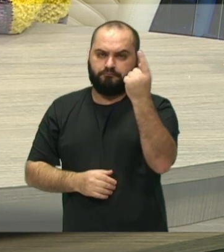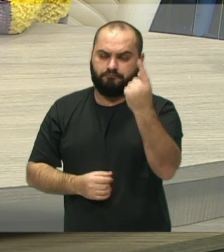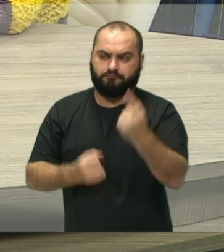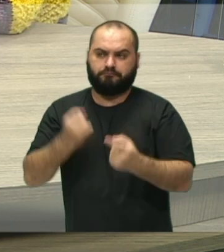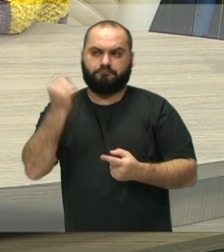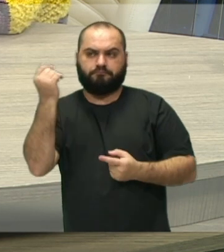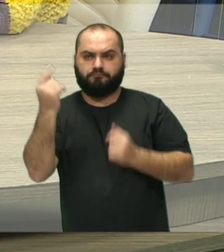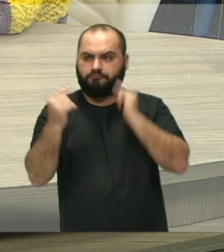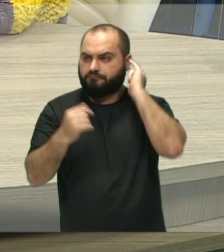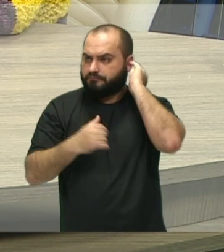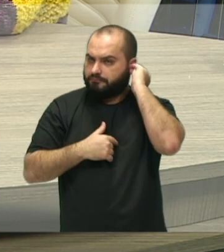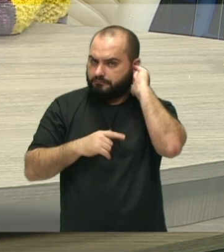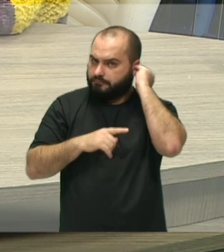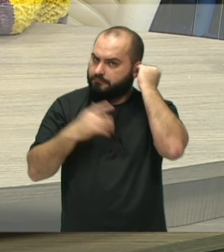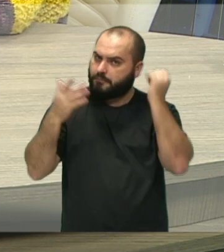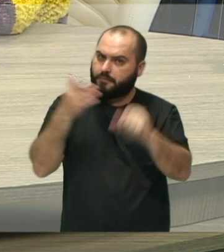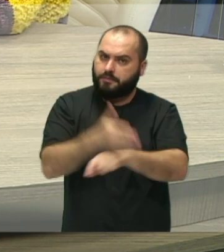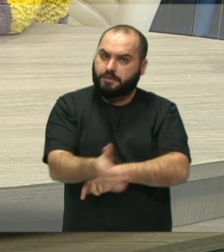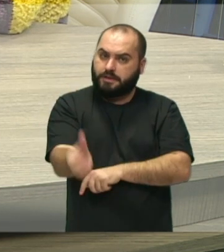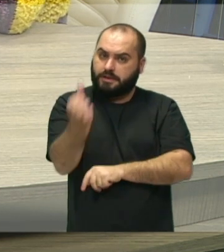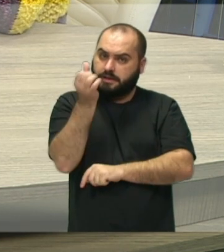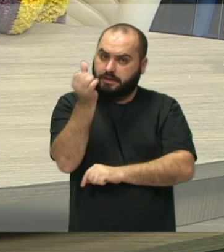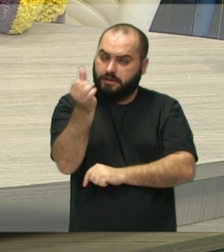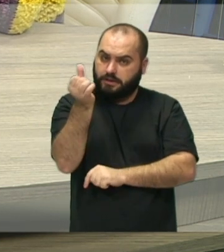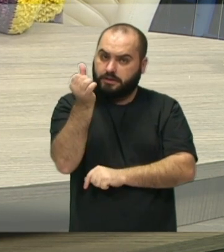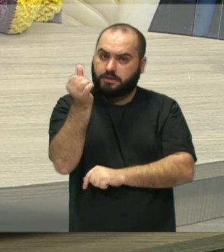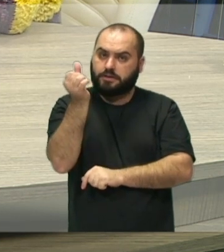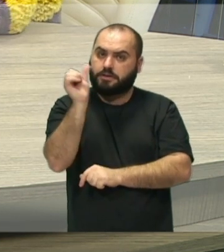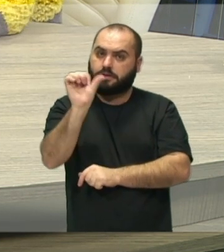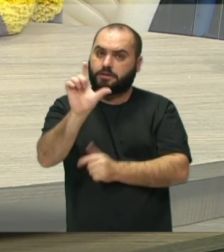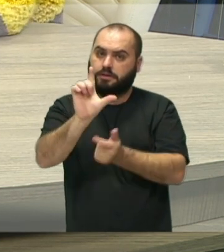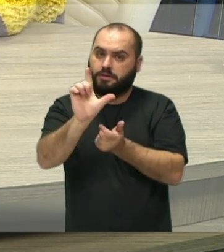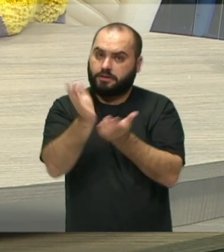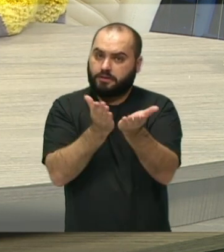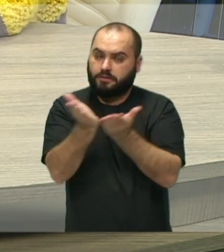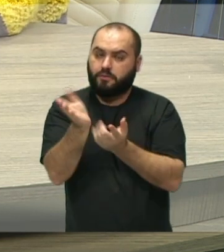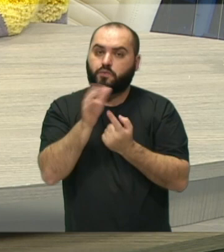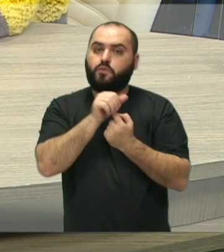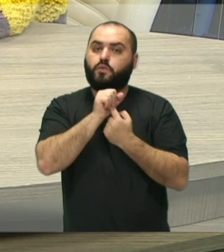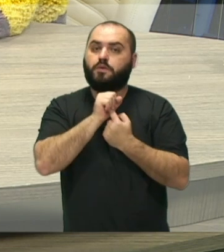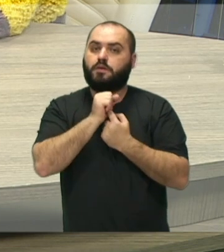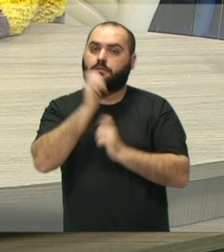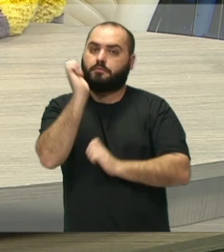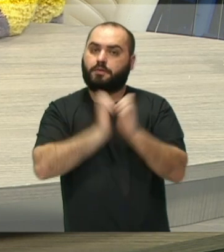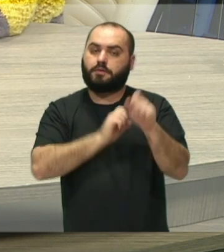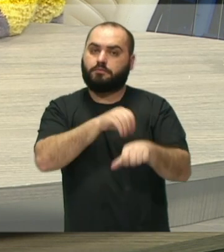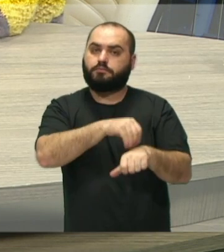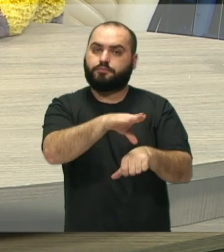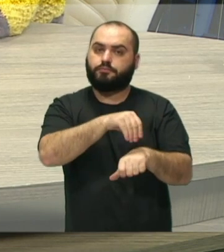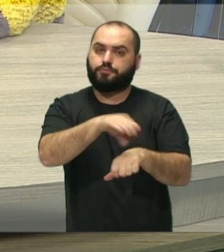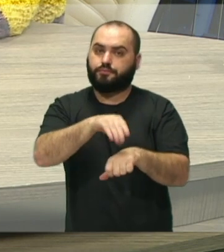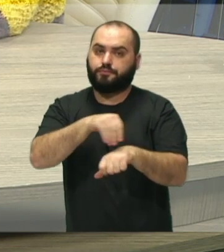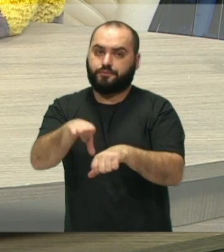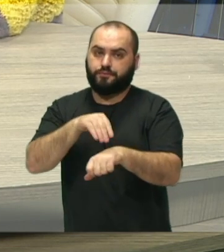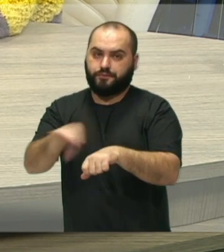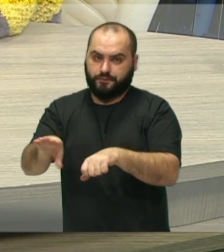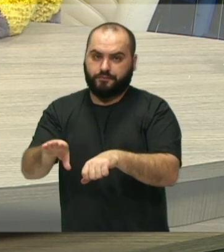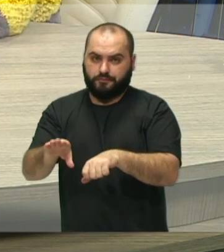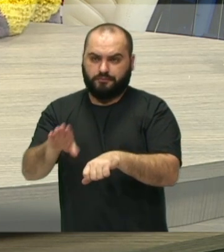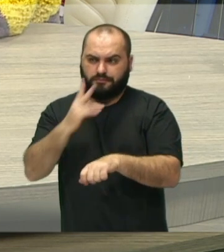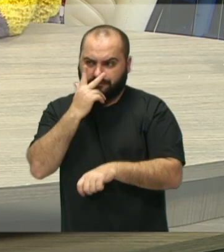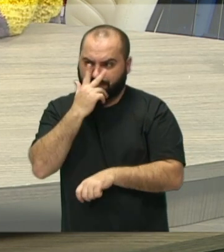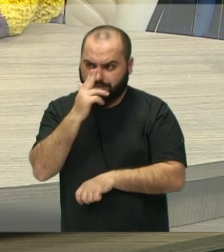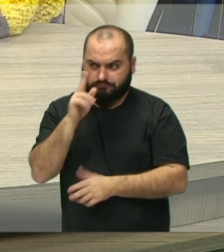chegando a participar de 6 processos em que eram as únicas fornecedoras que tinham se